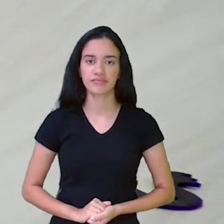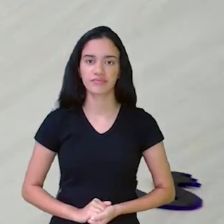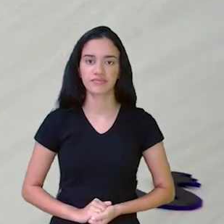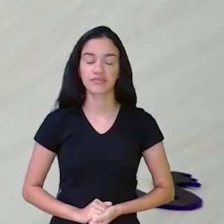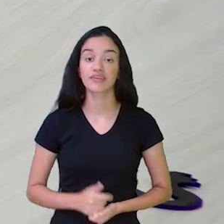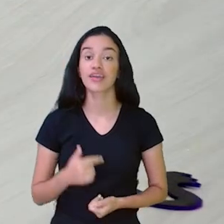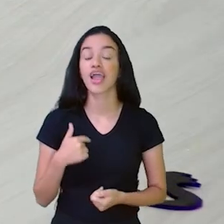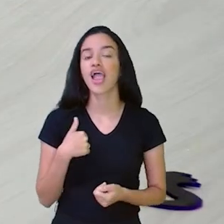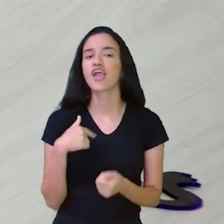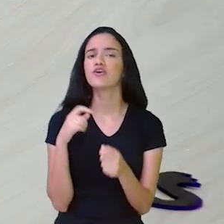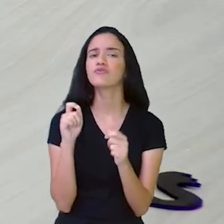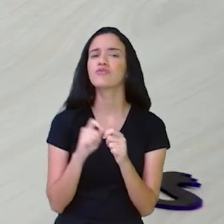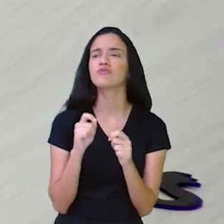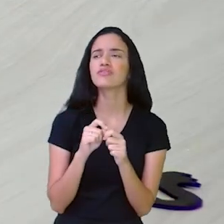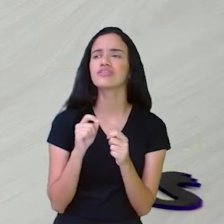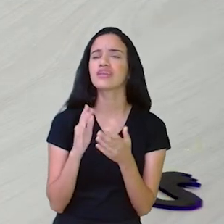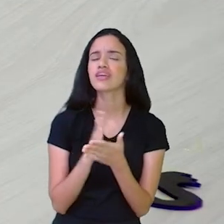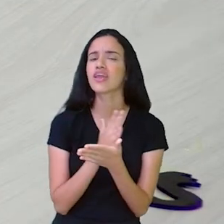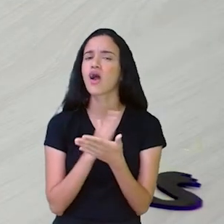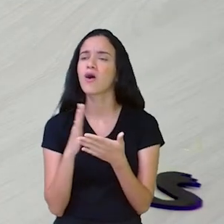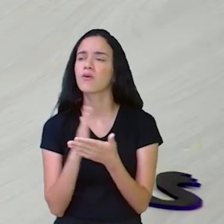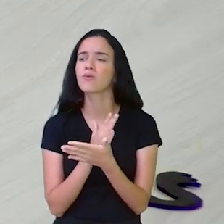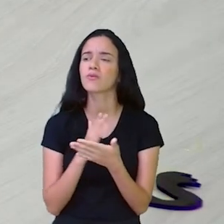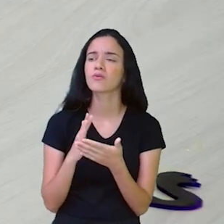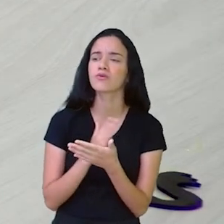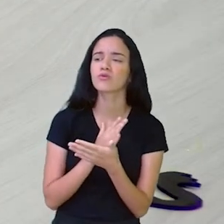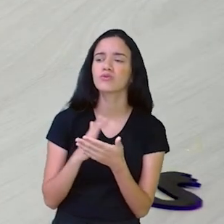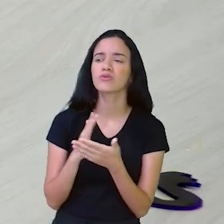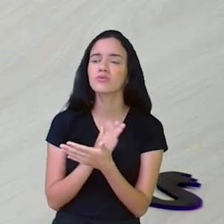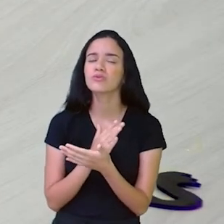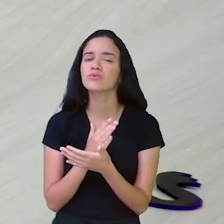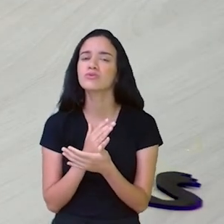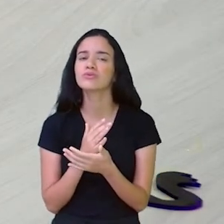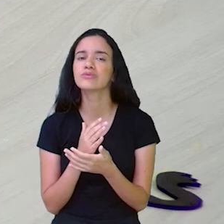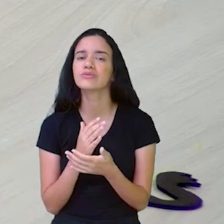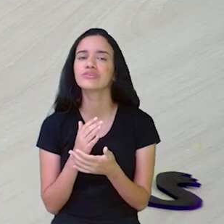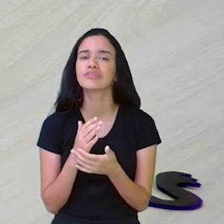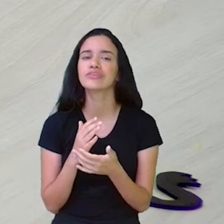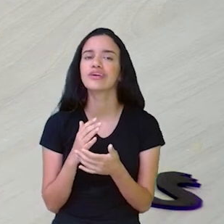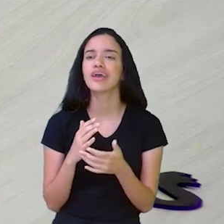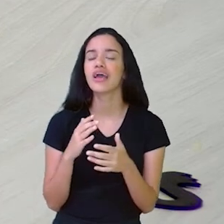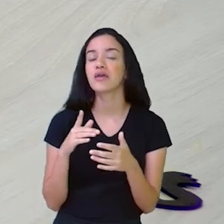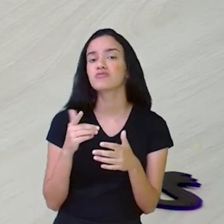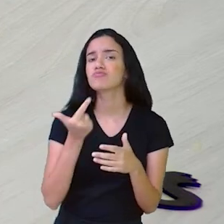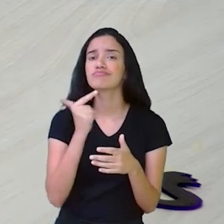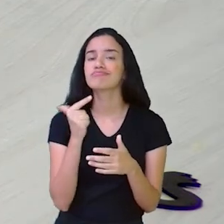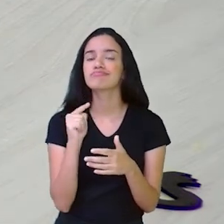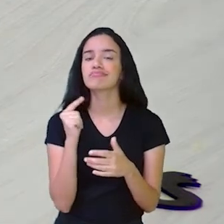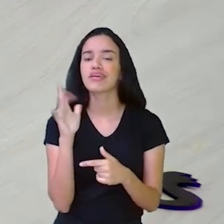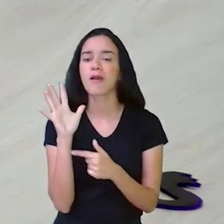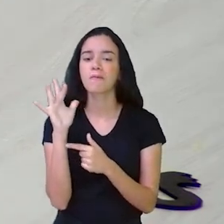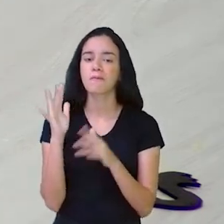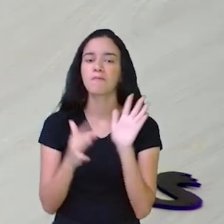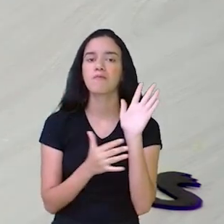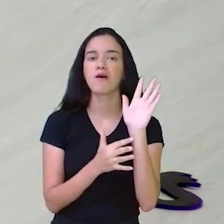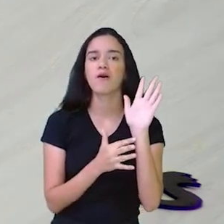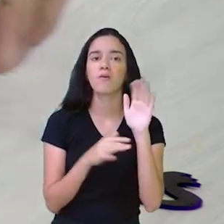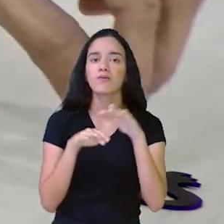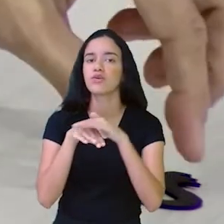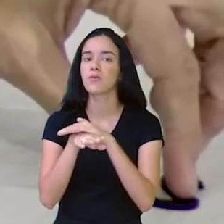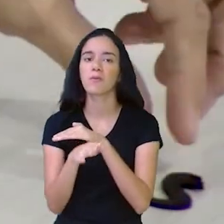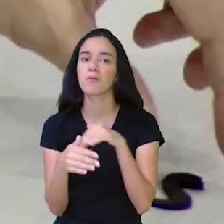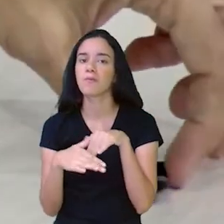Eu vou fazer assim, alguns monstrinhos. Eu não vou ter mão e pé para todos, mas aí eu coloco pelo menos em 2,